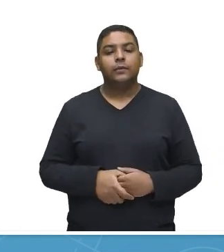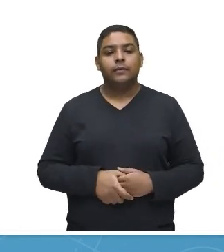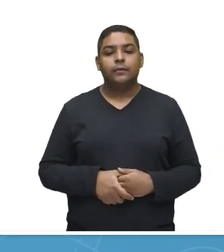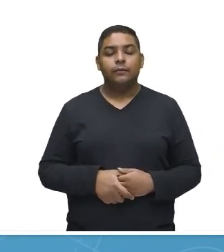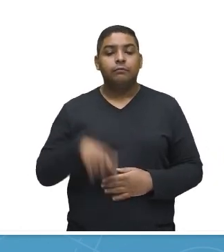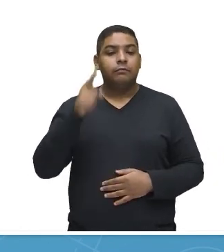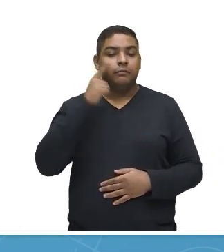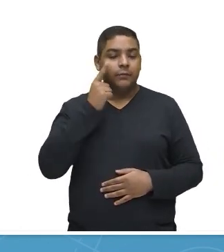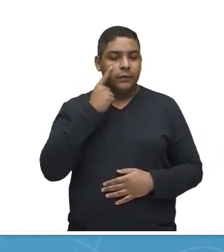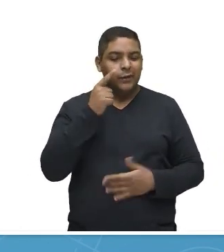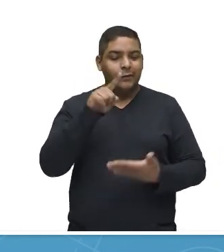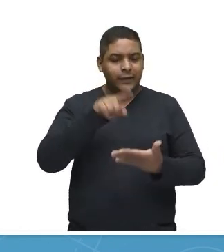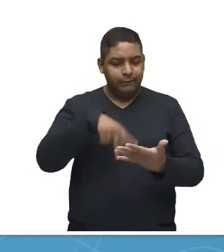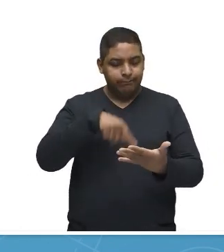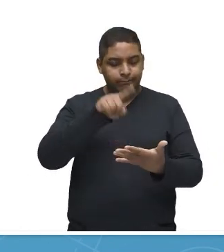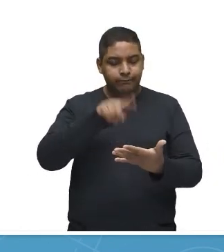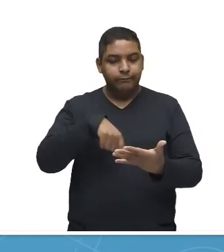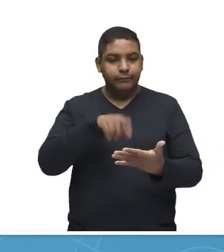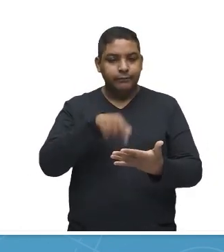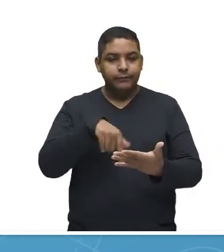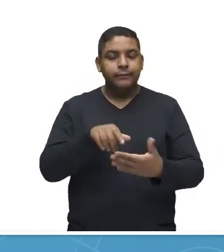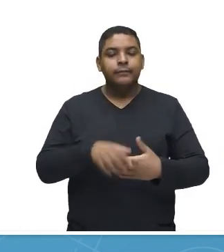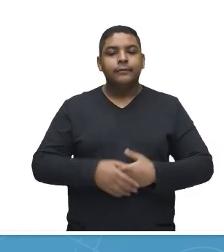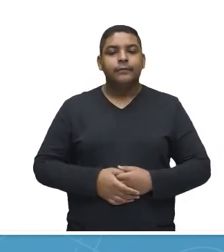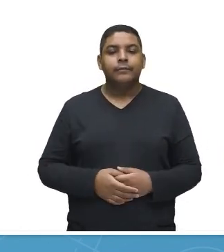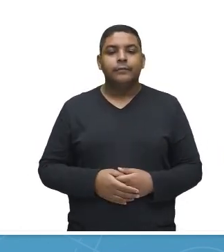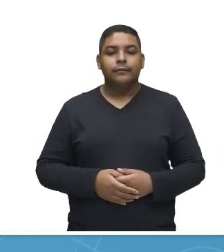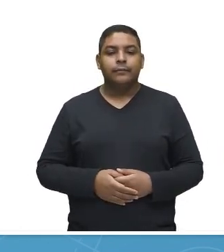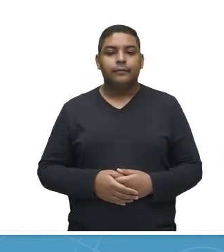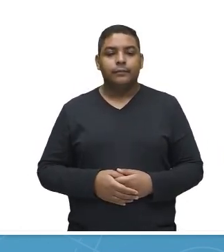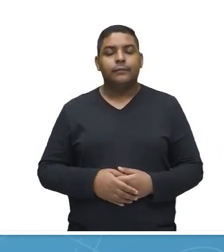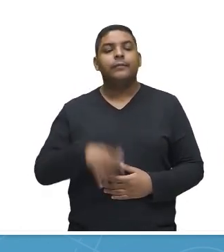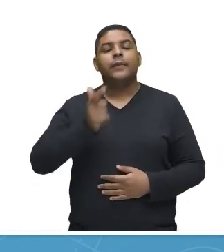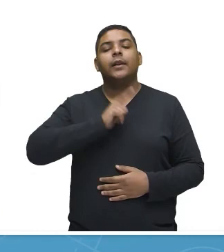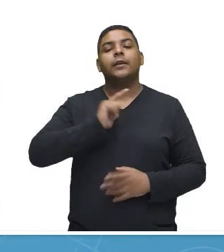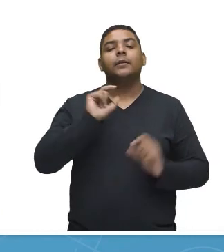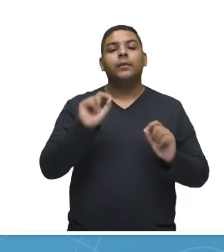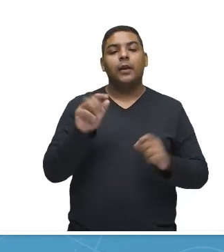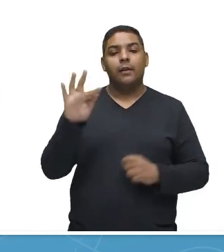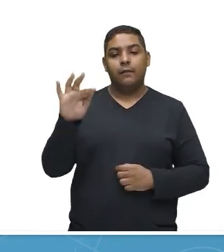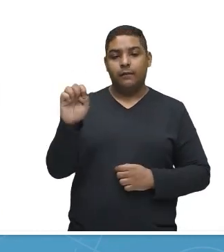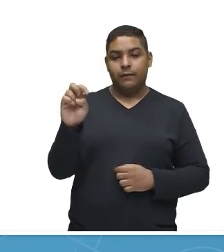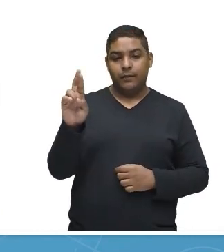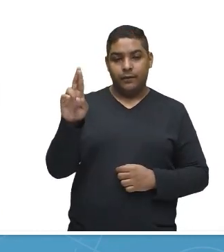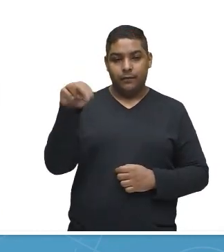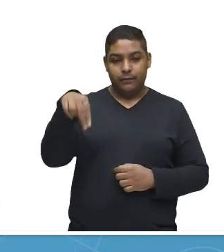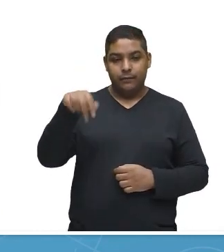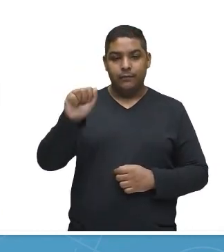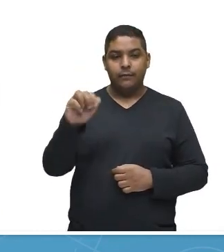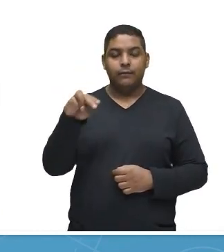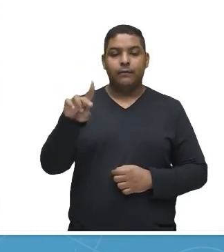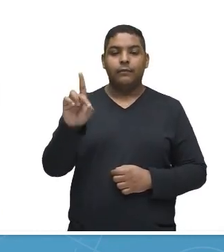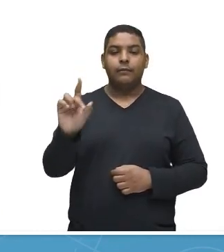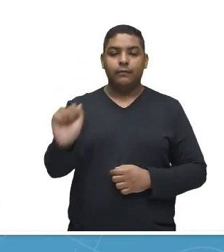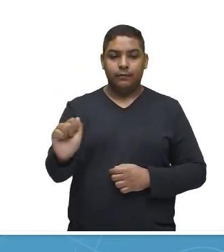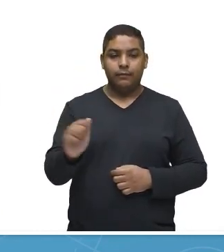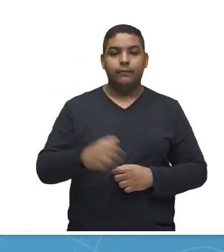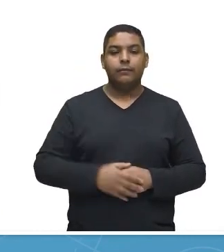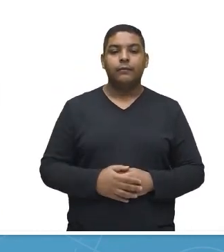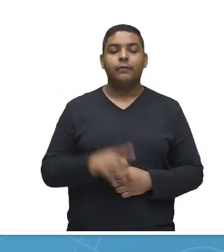Deixa eu ver aqui. Muito bem. Nós temos a Fernanda, nós temos